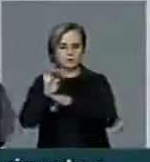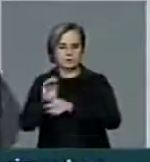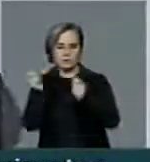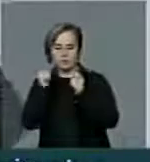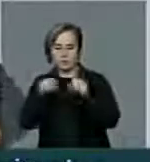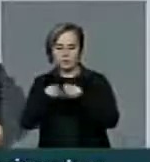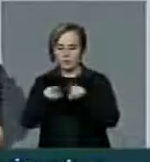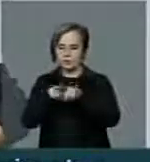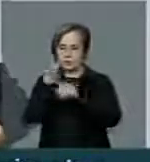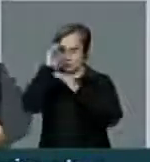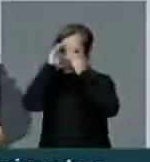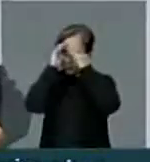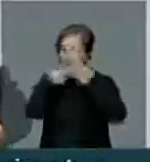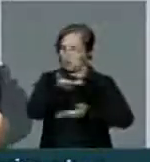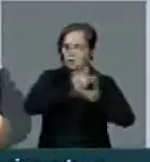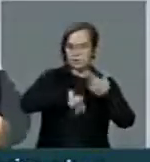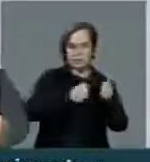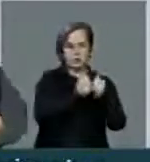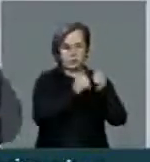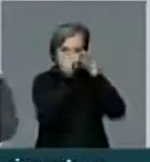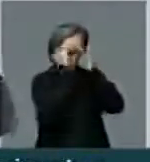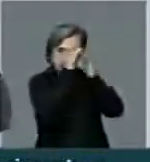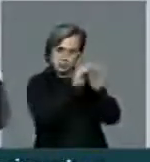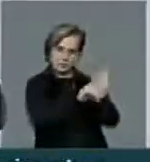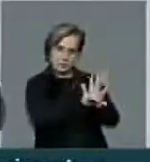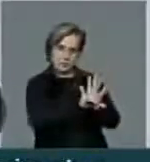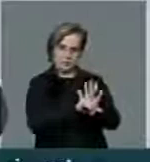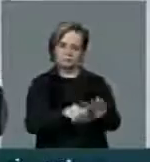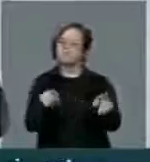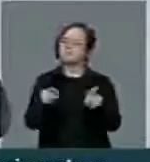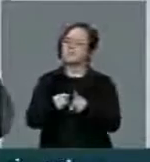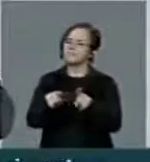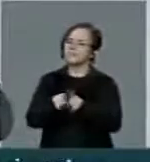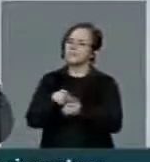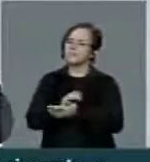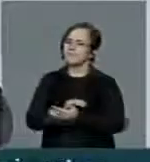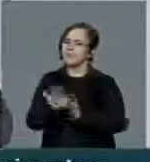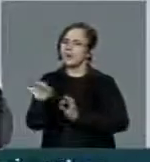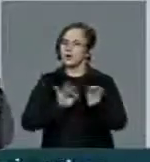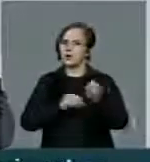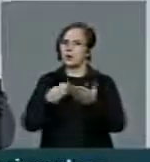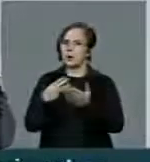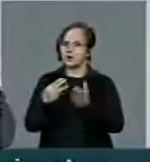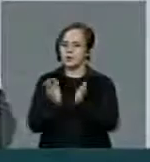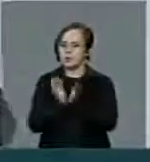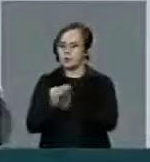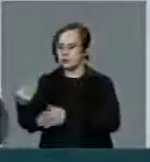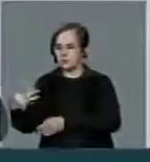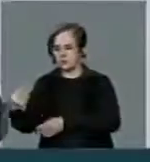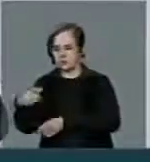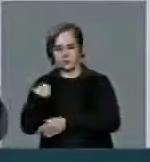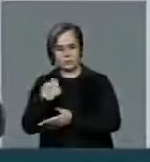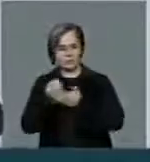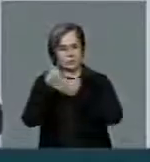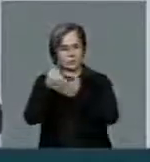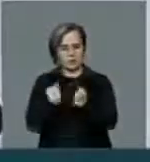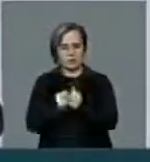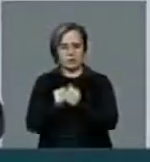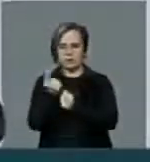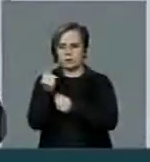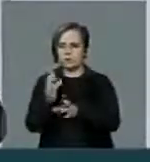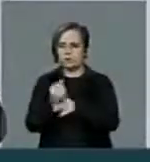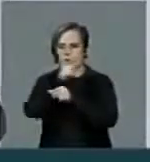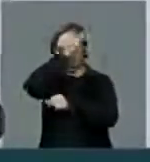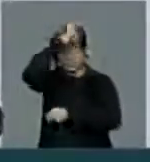papel como a lei determinou. Mais do que isso, organização de terceiro setor. Financiamos, estamos apoiando pelo Fundo Amazônia,